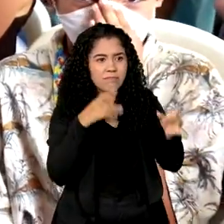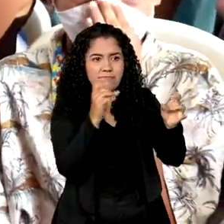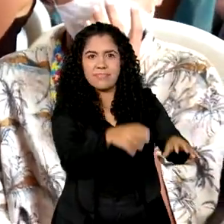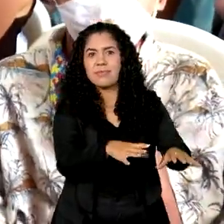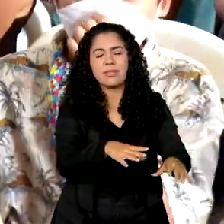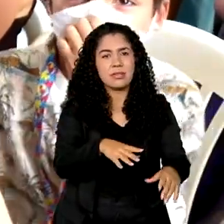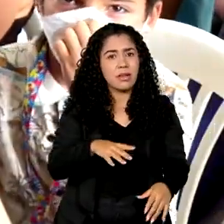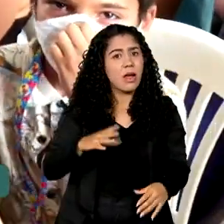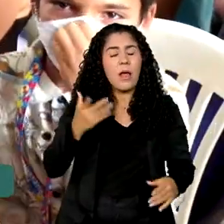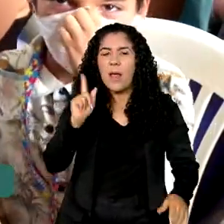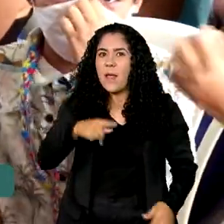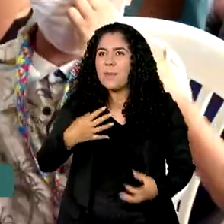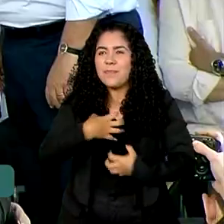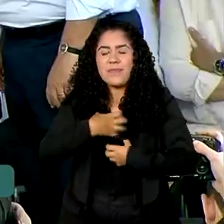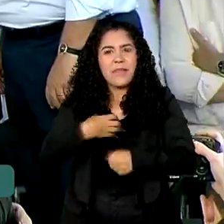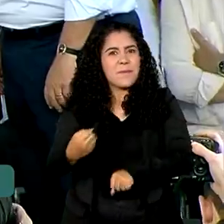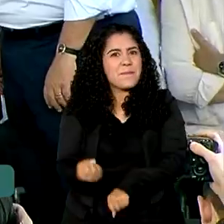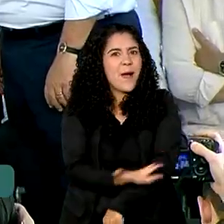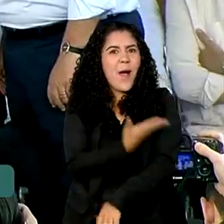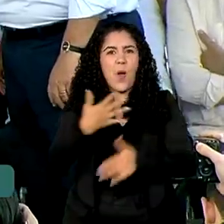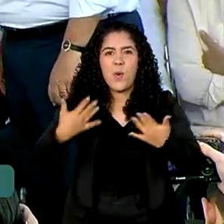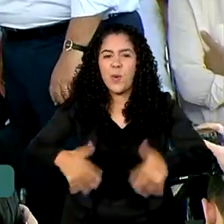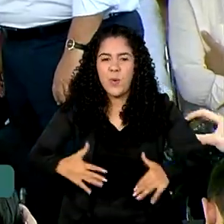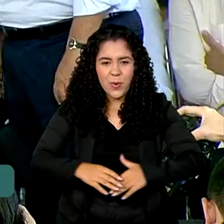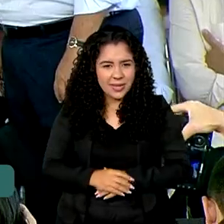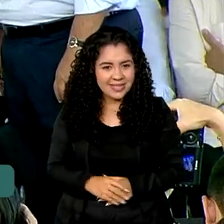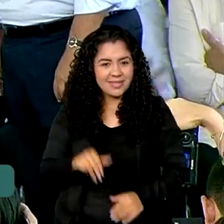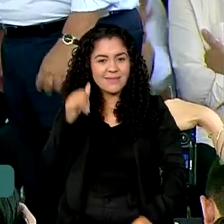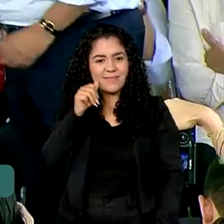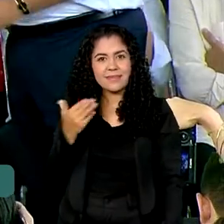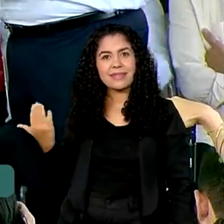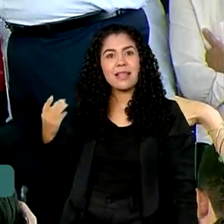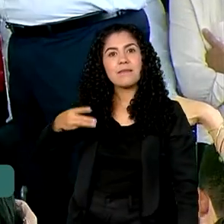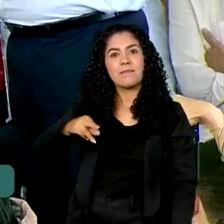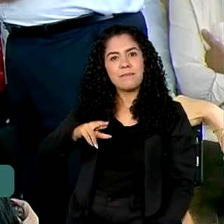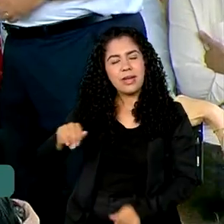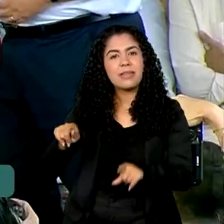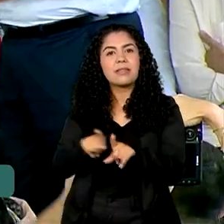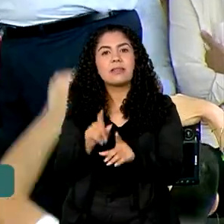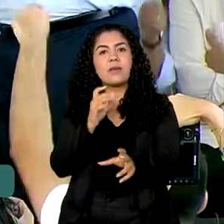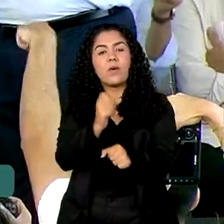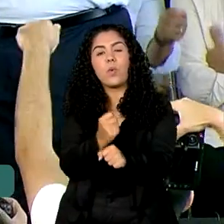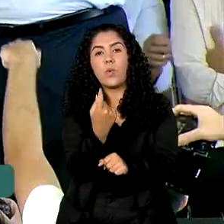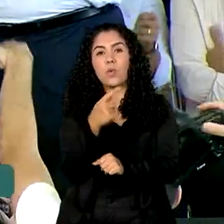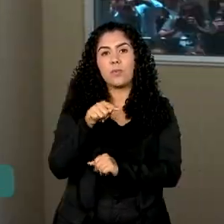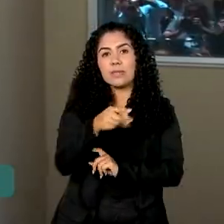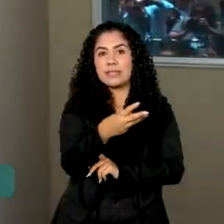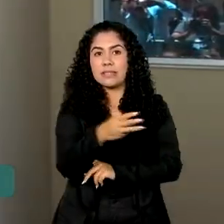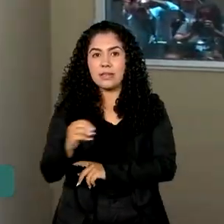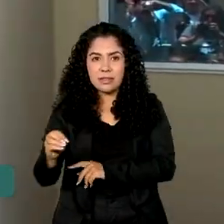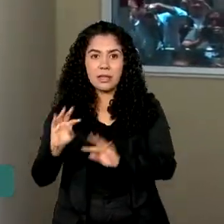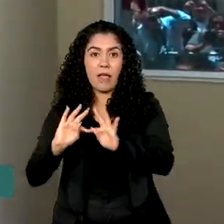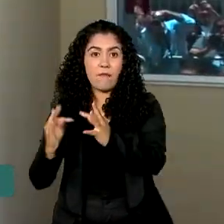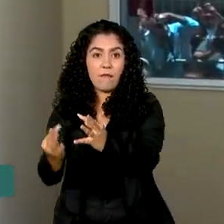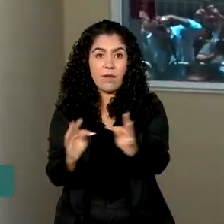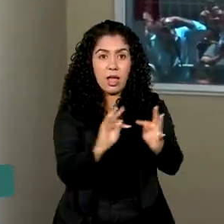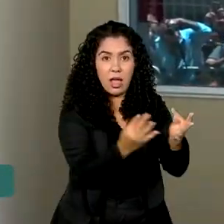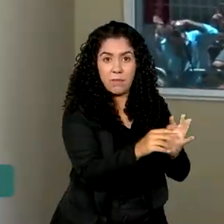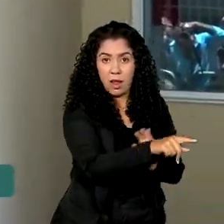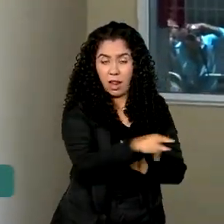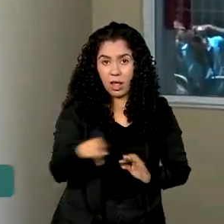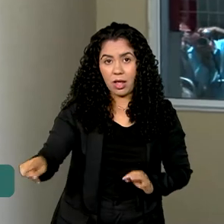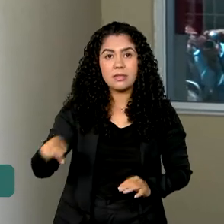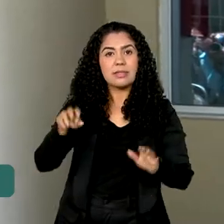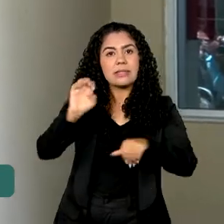têm noção, é muita emoção. Assim como a Maria, quase 1.300 famílias de Fortaleza receberam as chaves